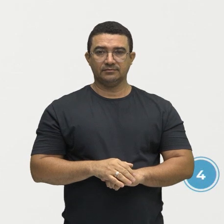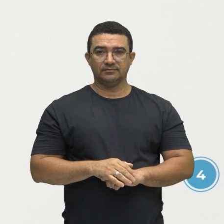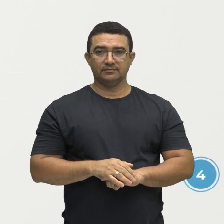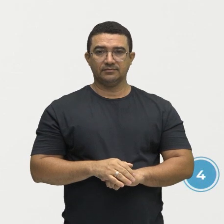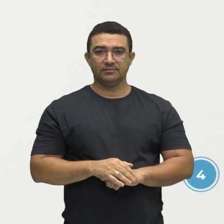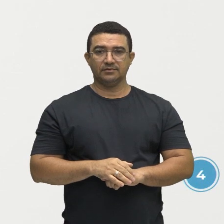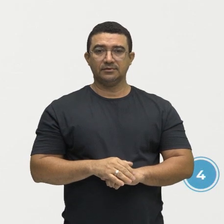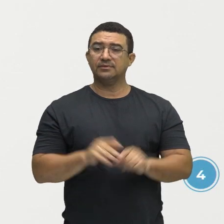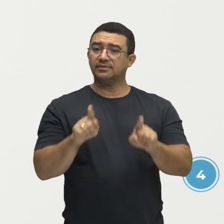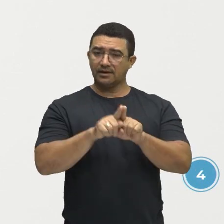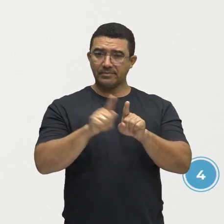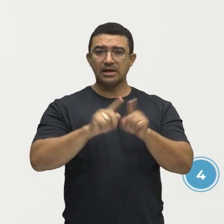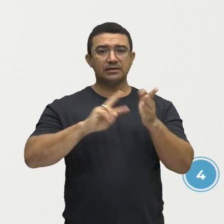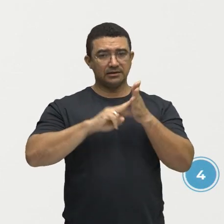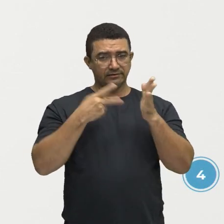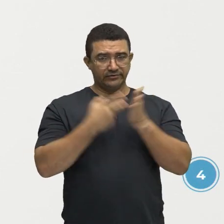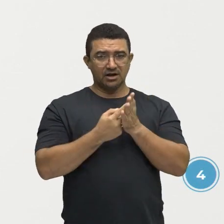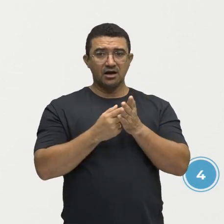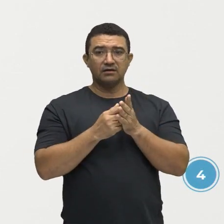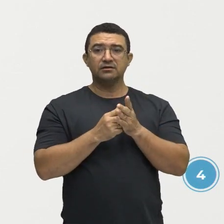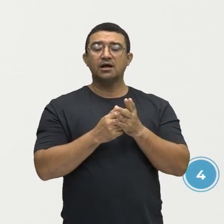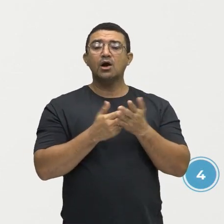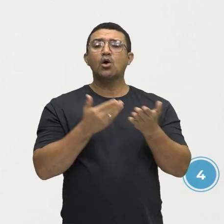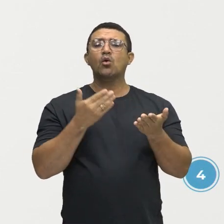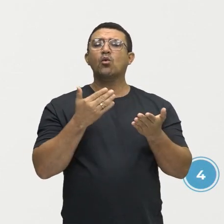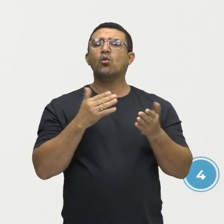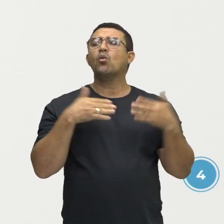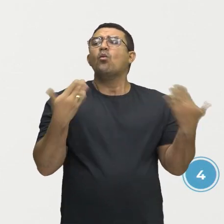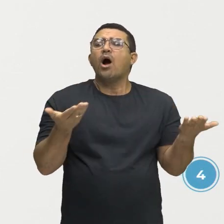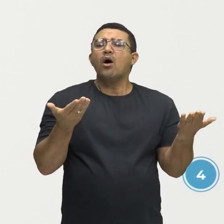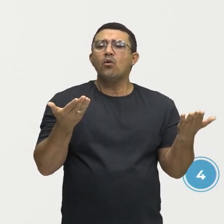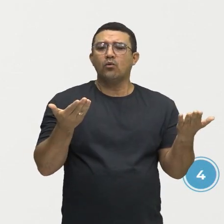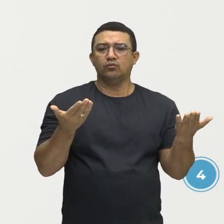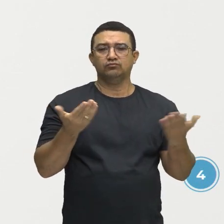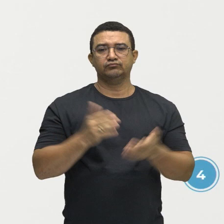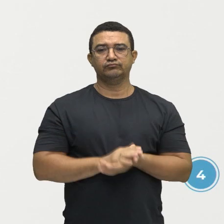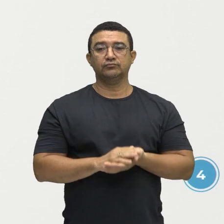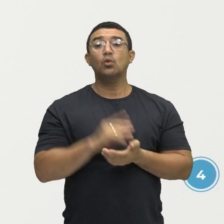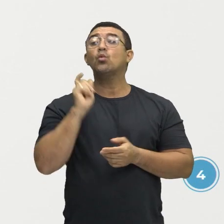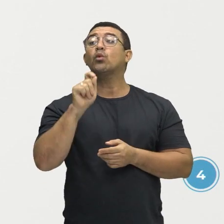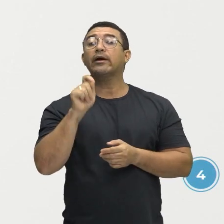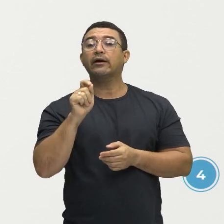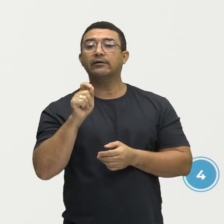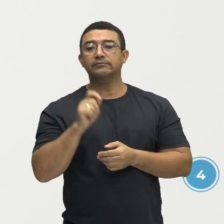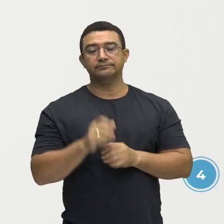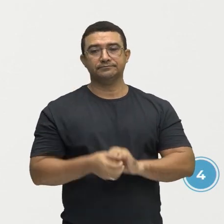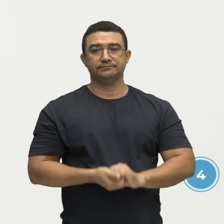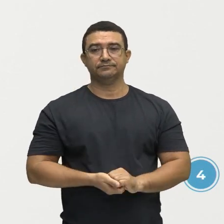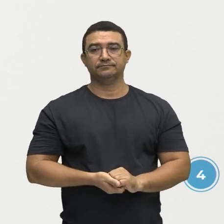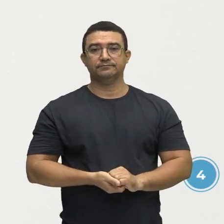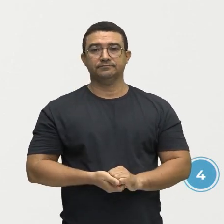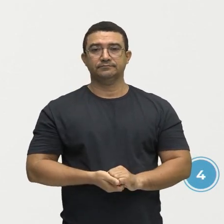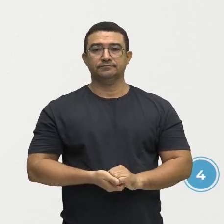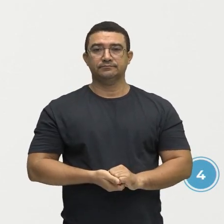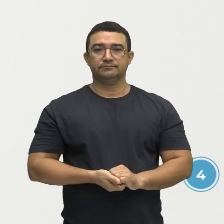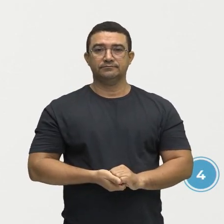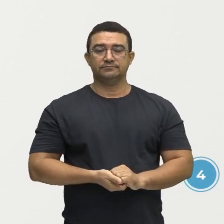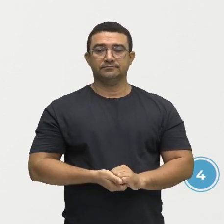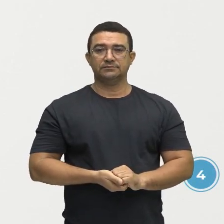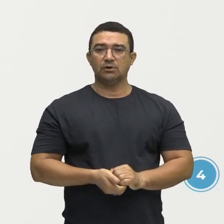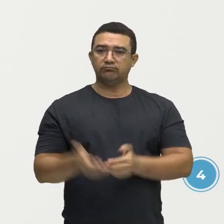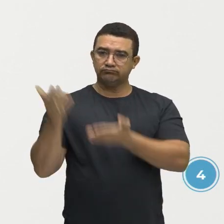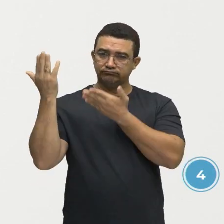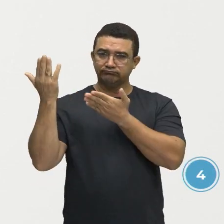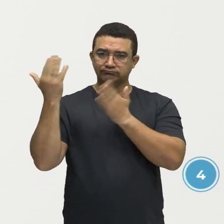que também significa parecido com what lá em cima, né? Qual, quais ou o que. Então, essa é a nossa lista